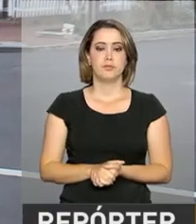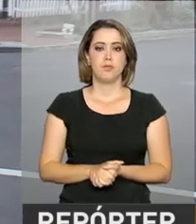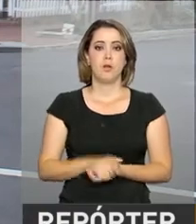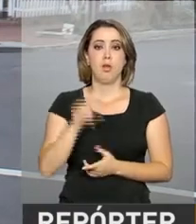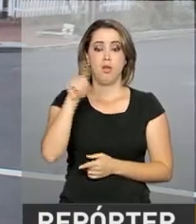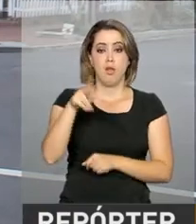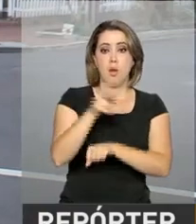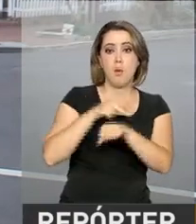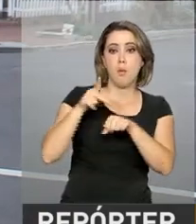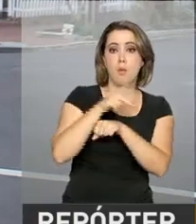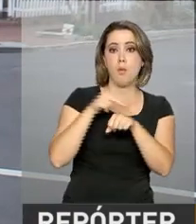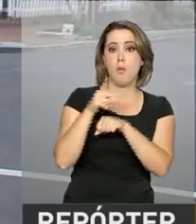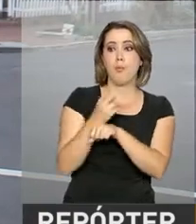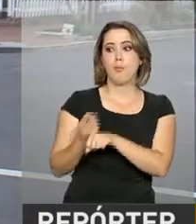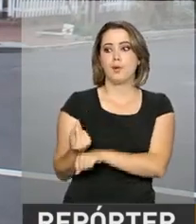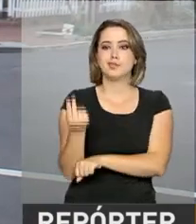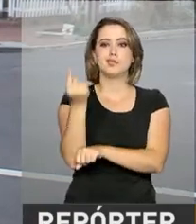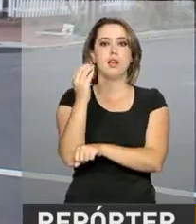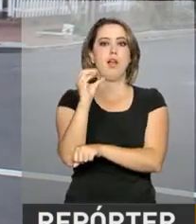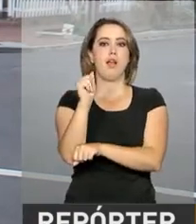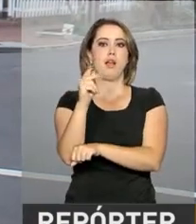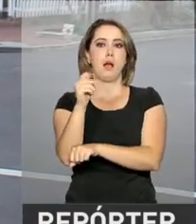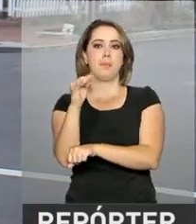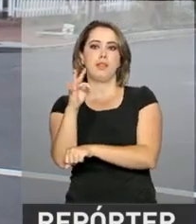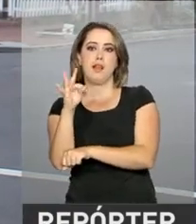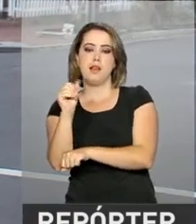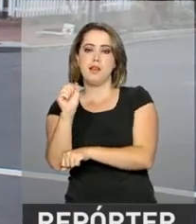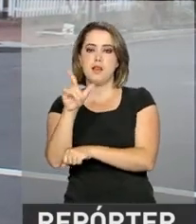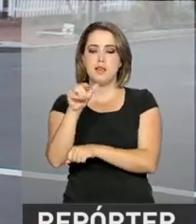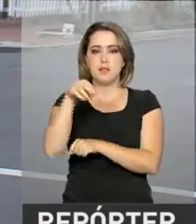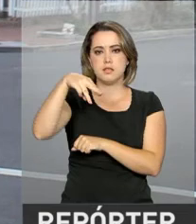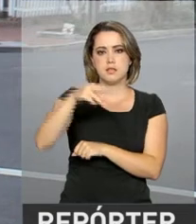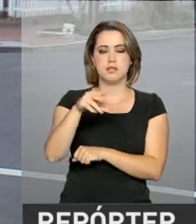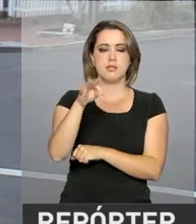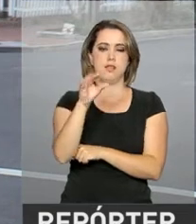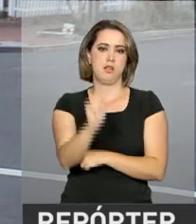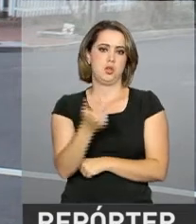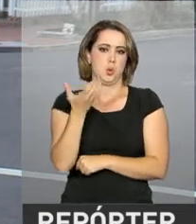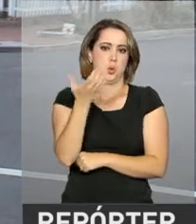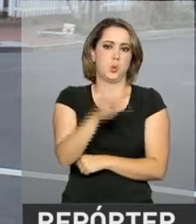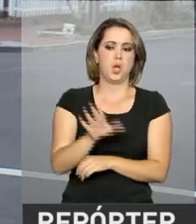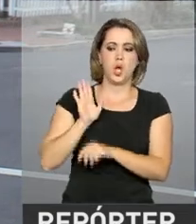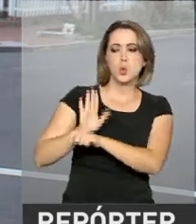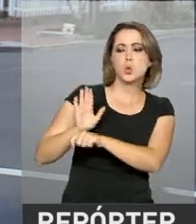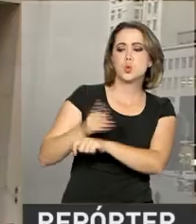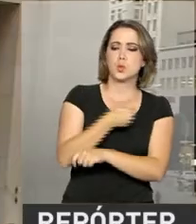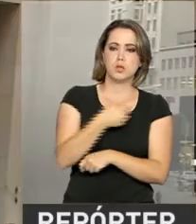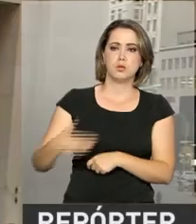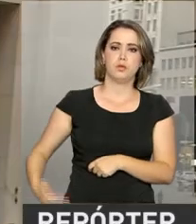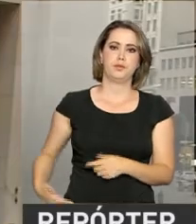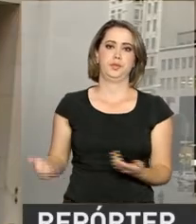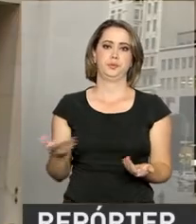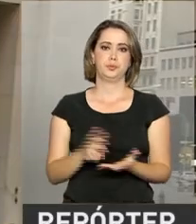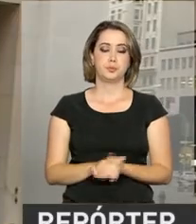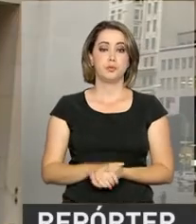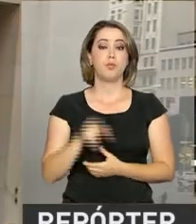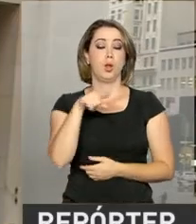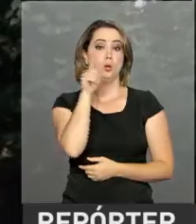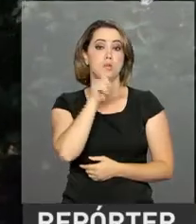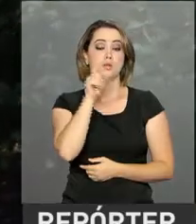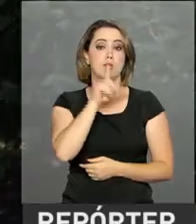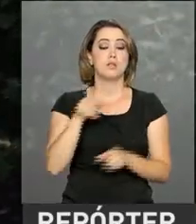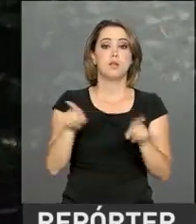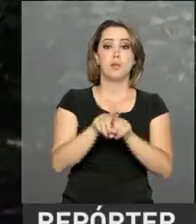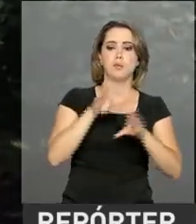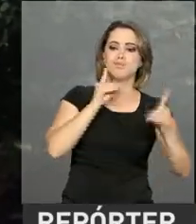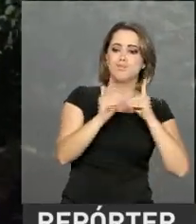É um país capitalista. É ótimo, é maravilhoso. Eu não quero ser ajudado pelo governo, pago pelo governo. Nos Estados Unidos também se discute